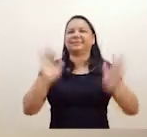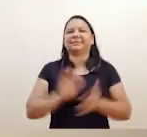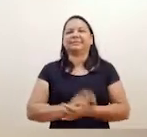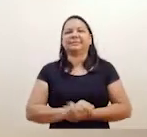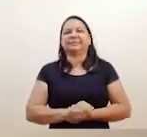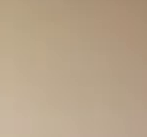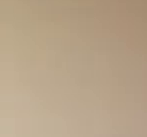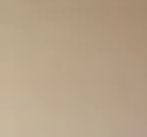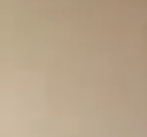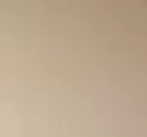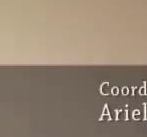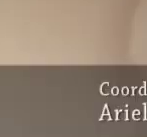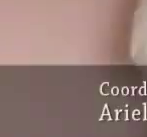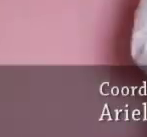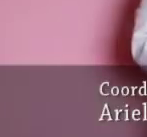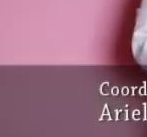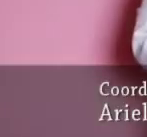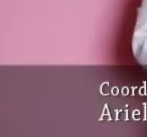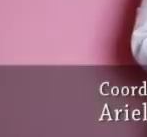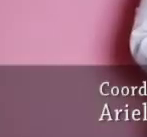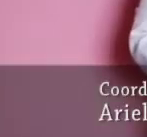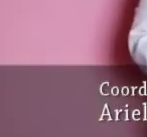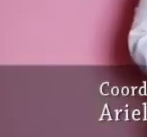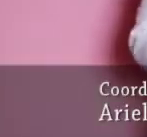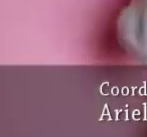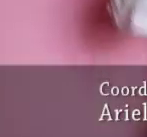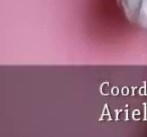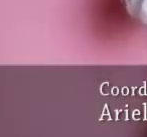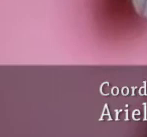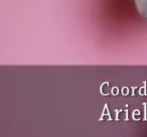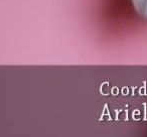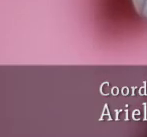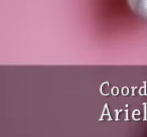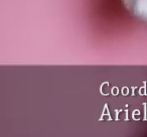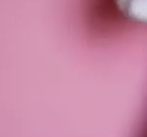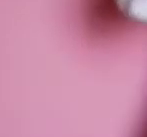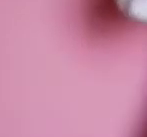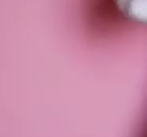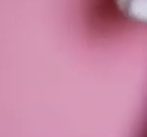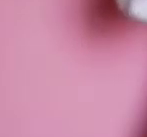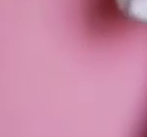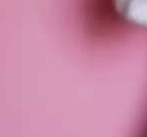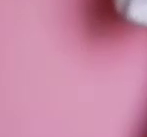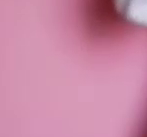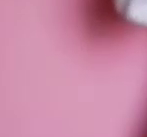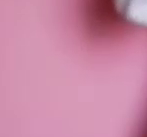por uma nutricionista. Pessoal, nos vemos no próximo episódio. Tchau!